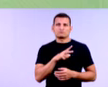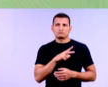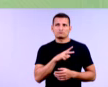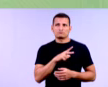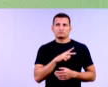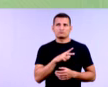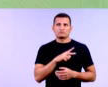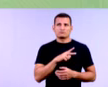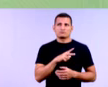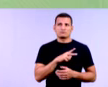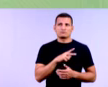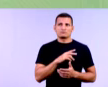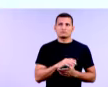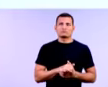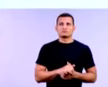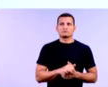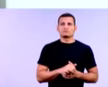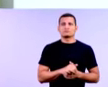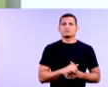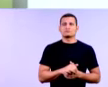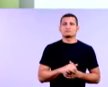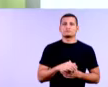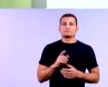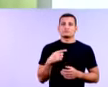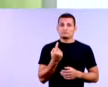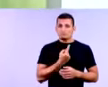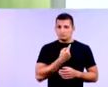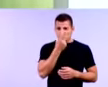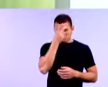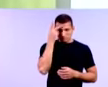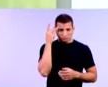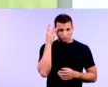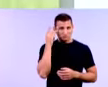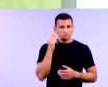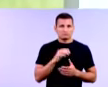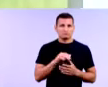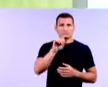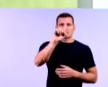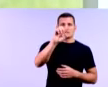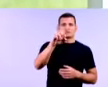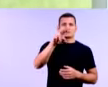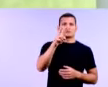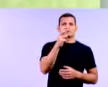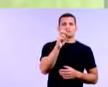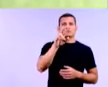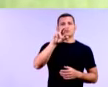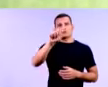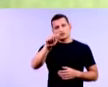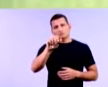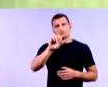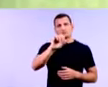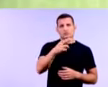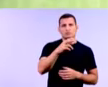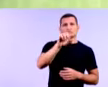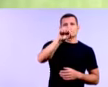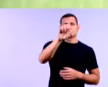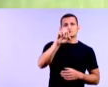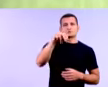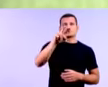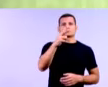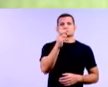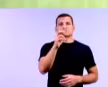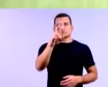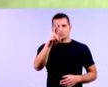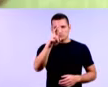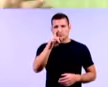para nós simples mortais, réis mortais, senhora fulana de tal, senhor fulano de tal que está ali atrás da